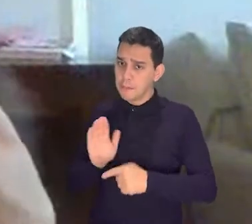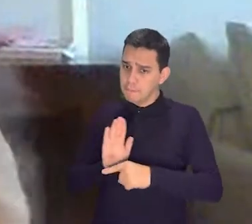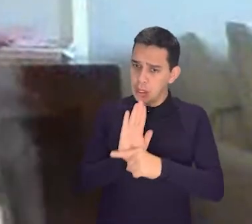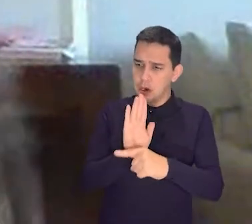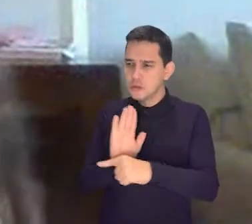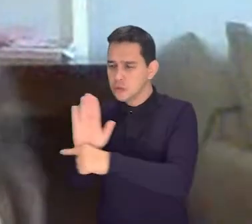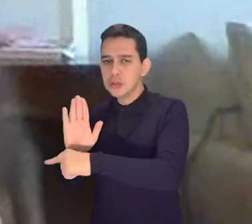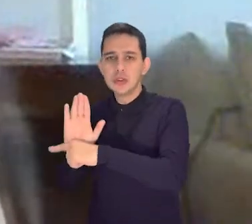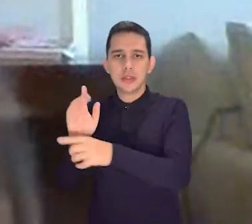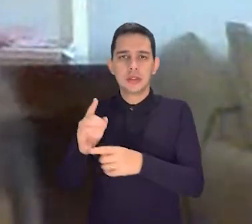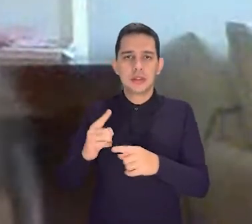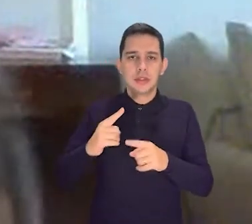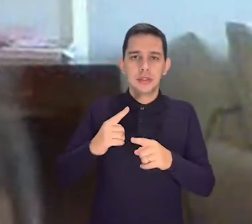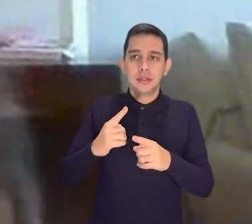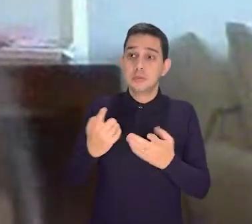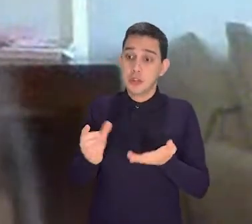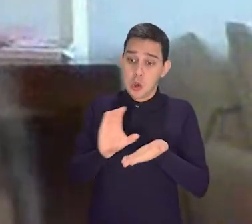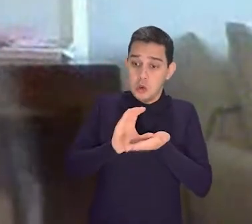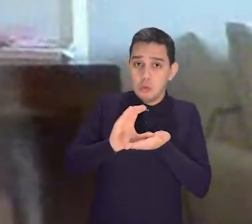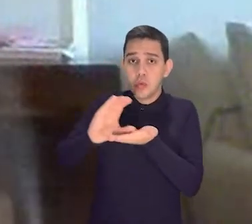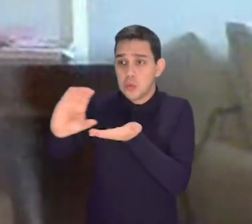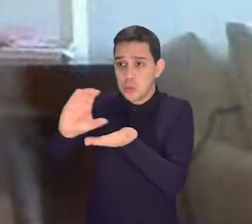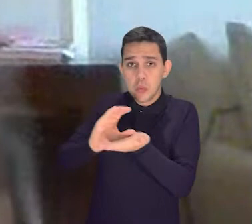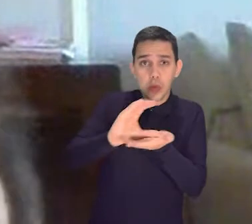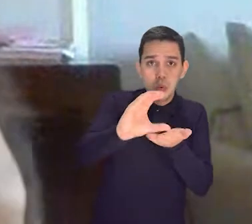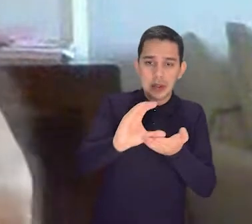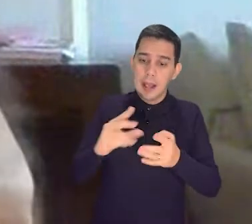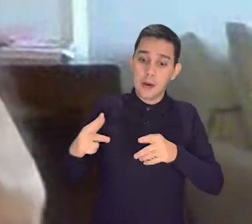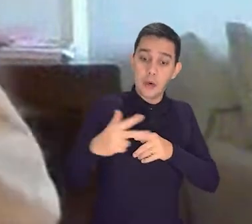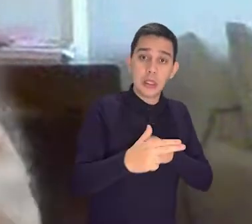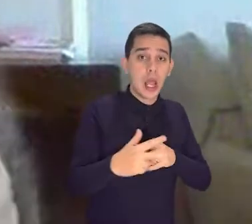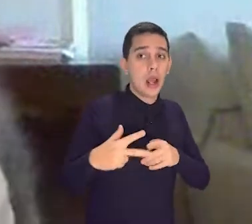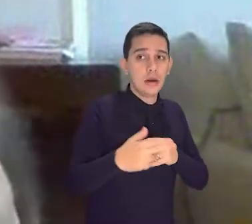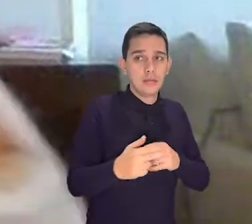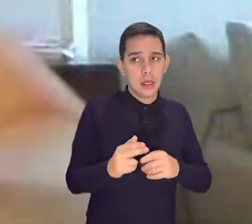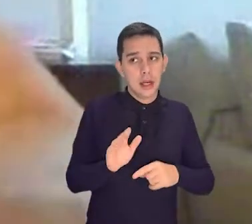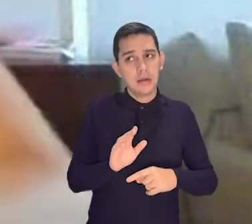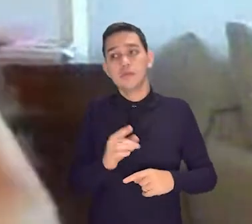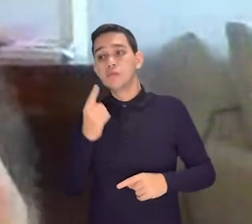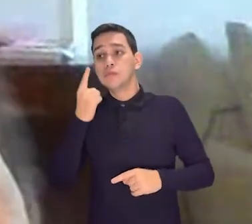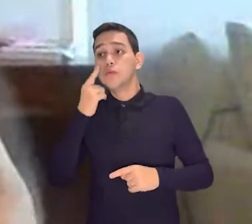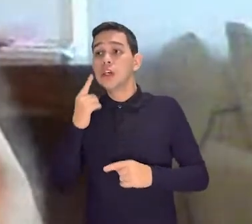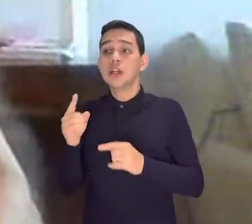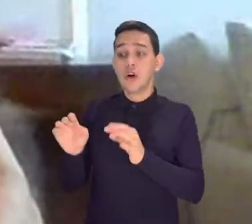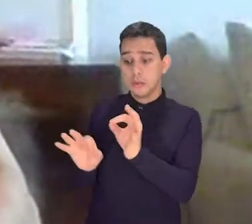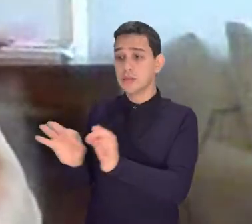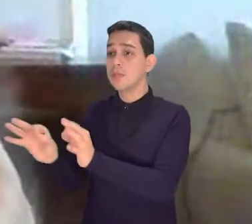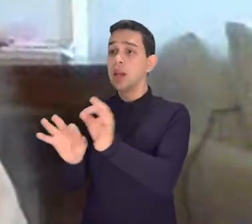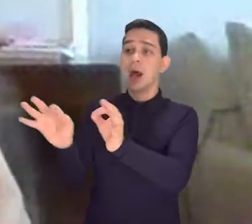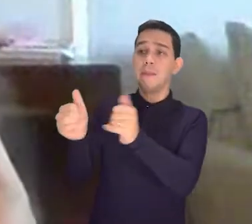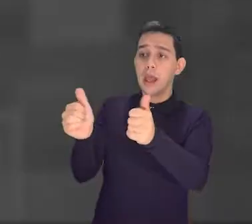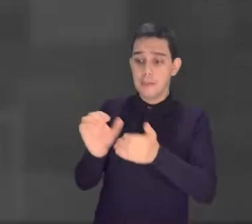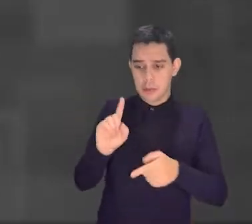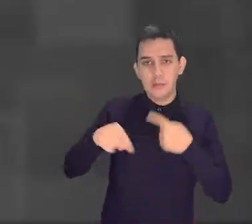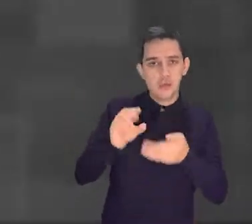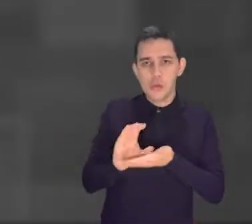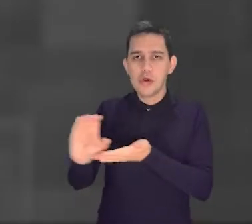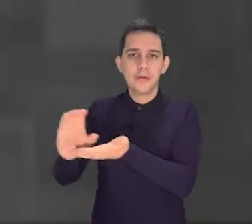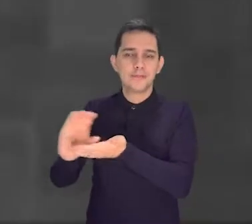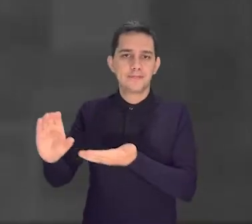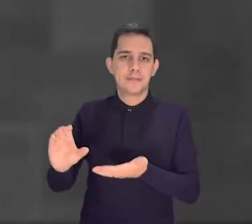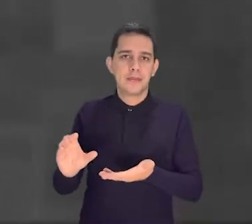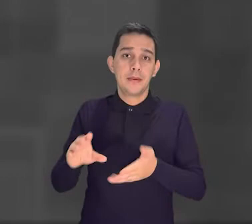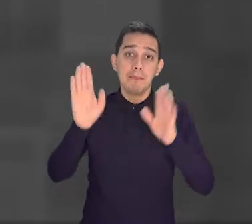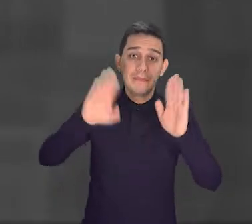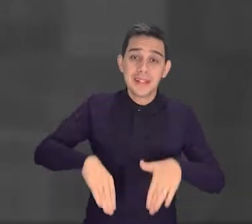existência da verba bloqueada judicialmente. Nada obstante, com relação aos demais, essa é uma